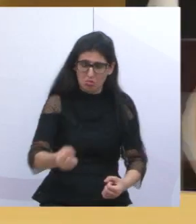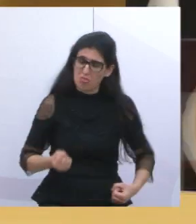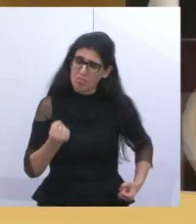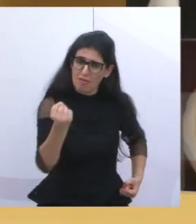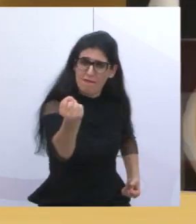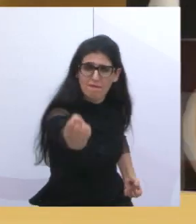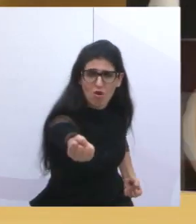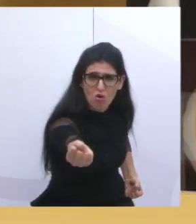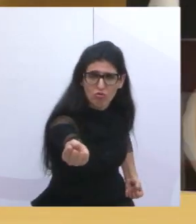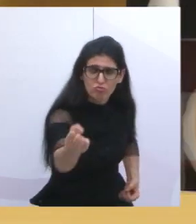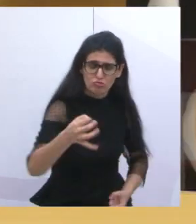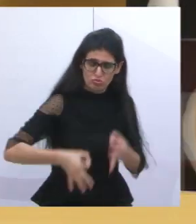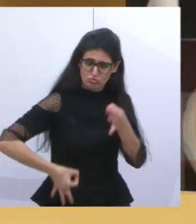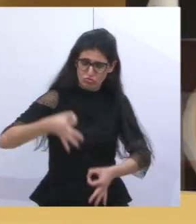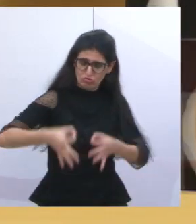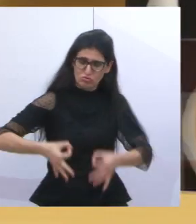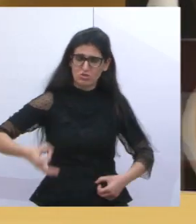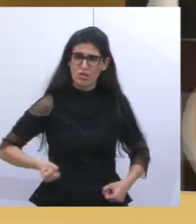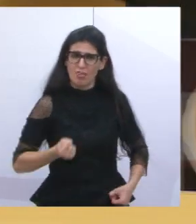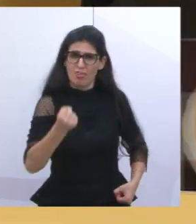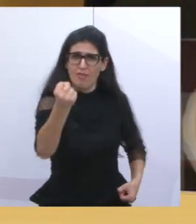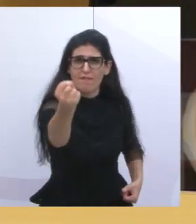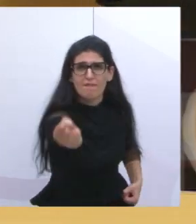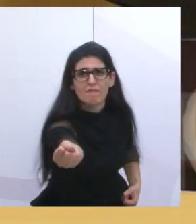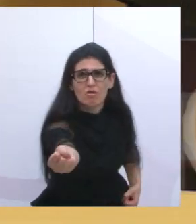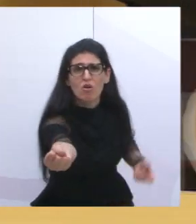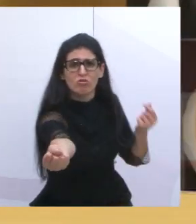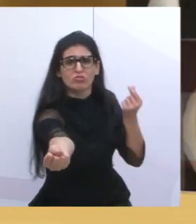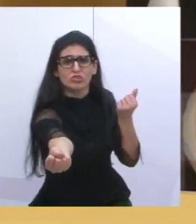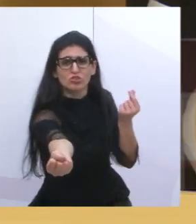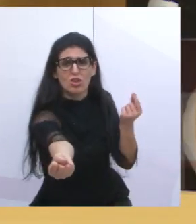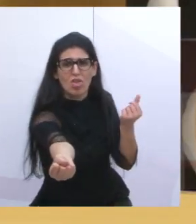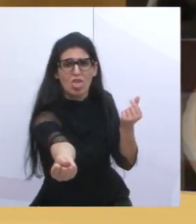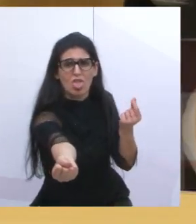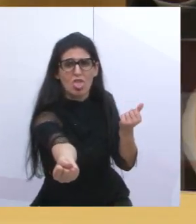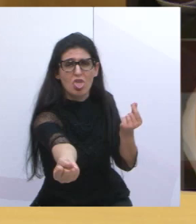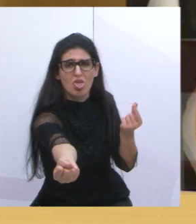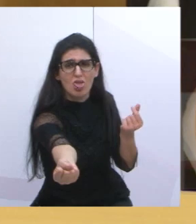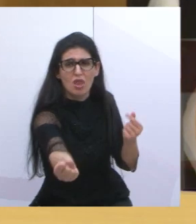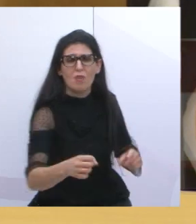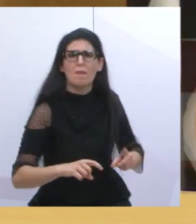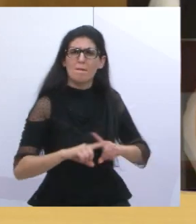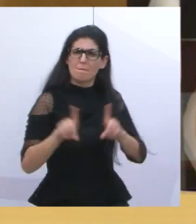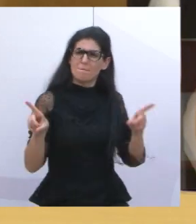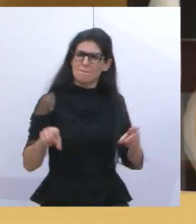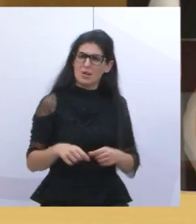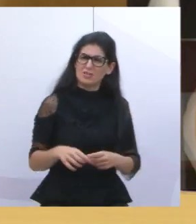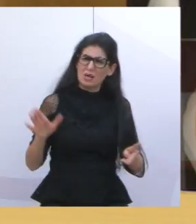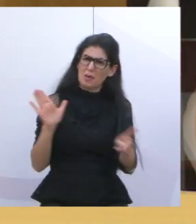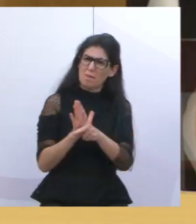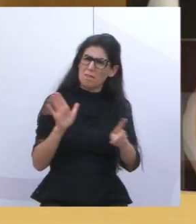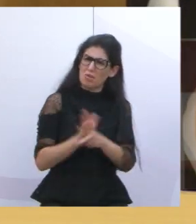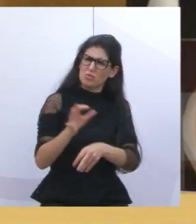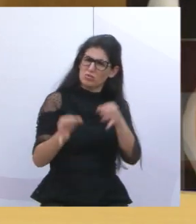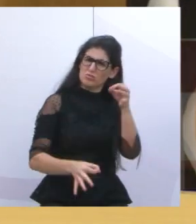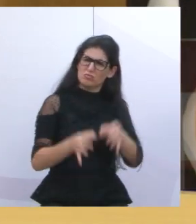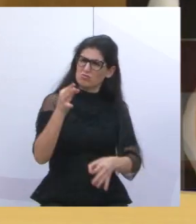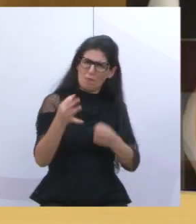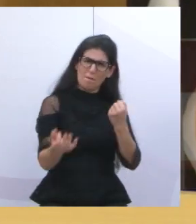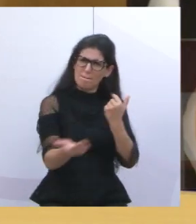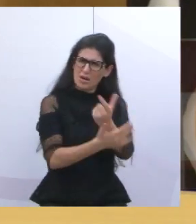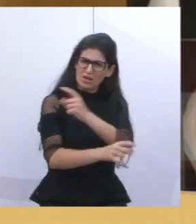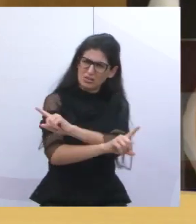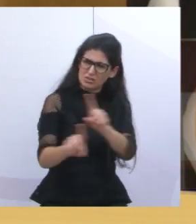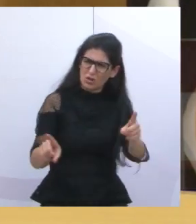casos já e bastante. O pessoal está entrando na justiça e não está pagando. Não paga porque a própria justiça reconhece isso. As pessoas